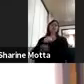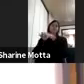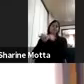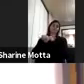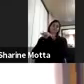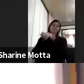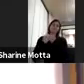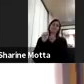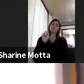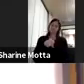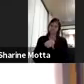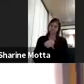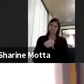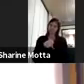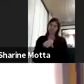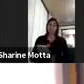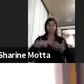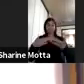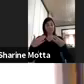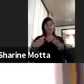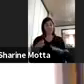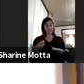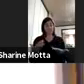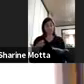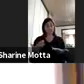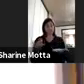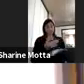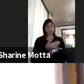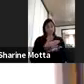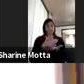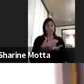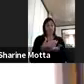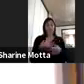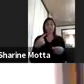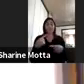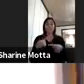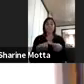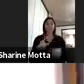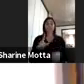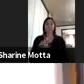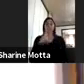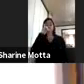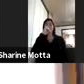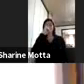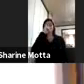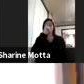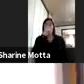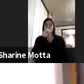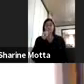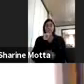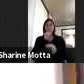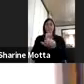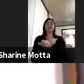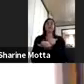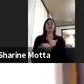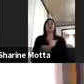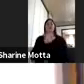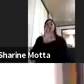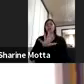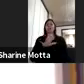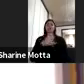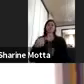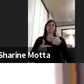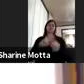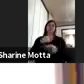Então, aí nós já temos um prenúncio de por que é difícil combater o tráfico de pessoas, o trabalho